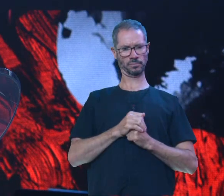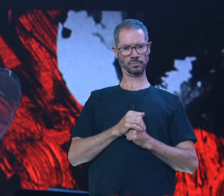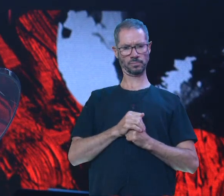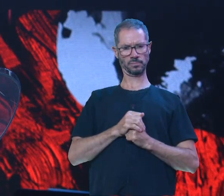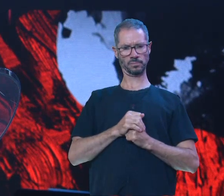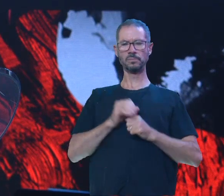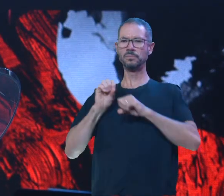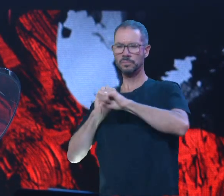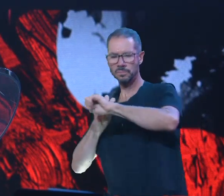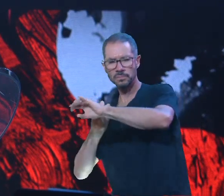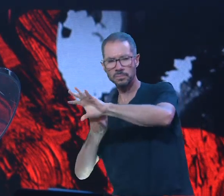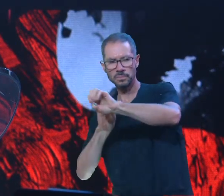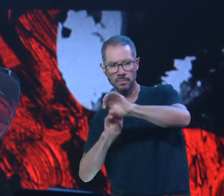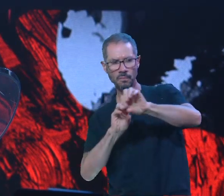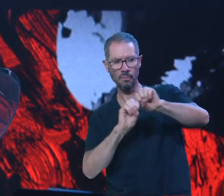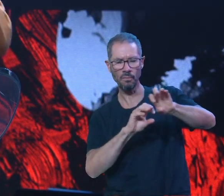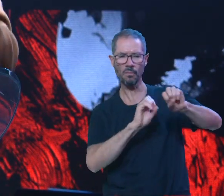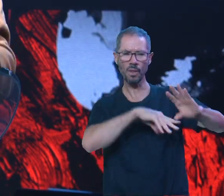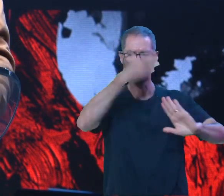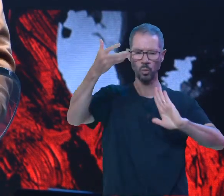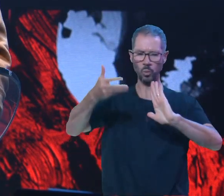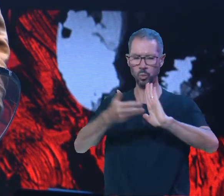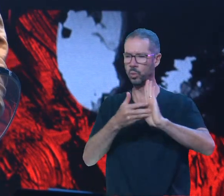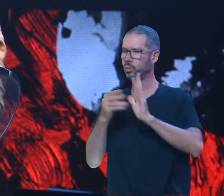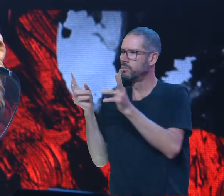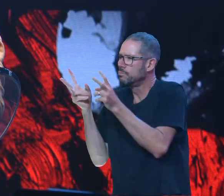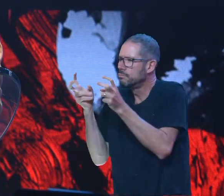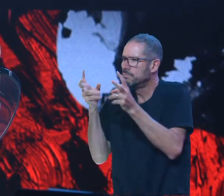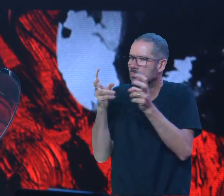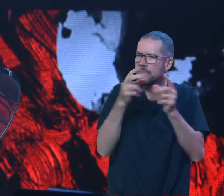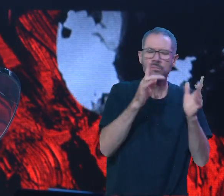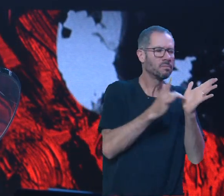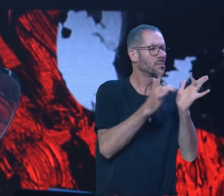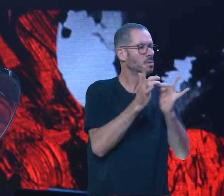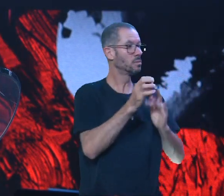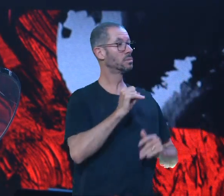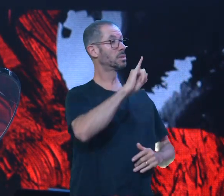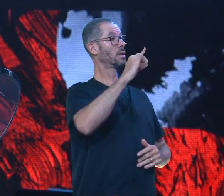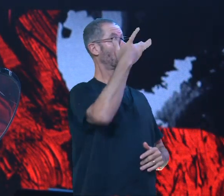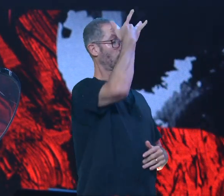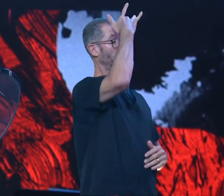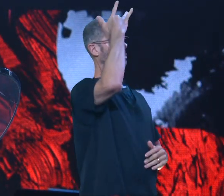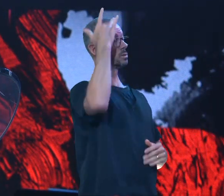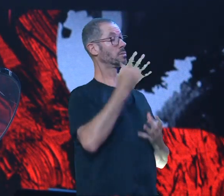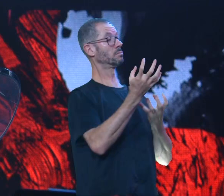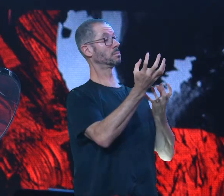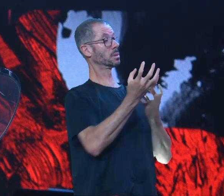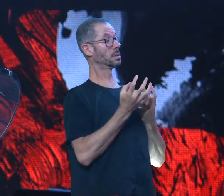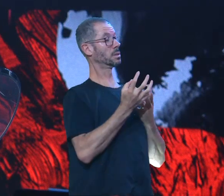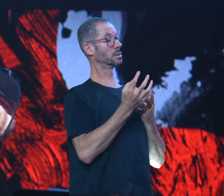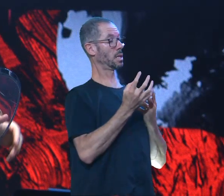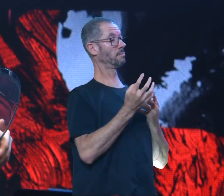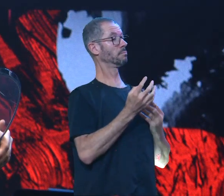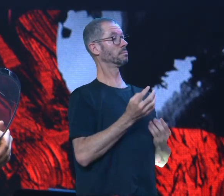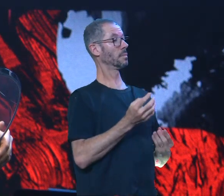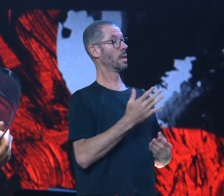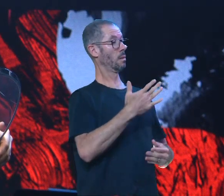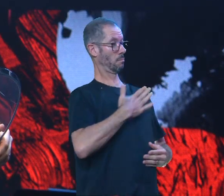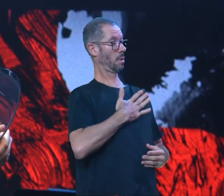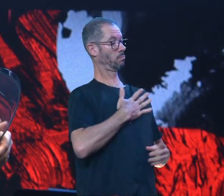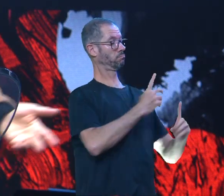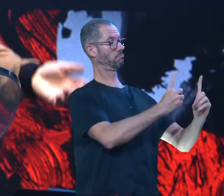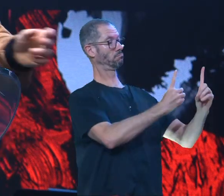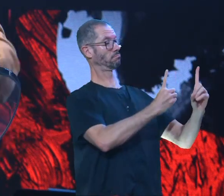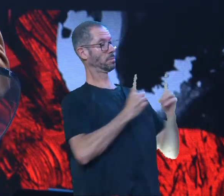vai falar, depois de tudo aquilo, depois de tudo que eles haviam visto, ele vai dizer: se alguém quiser ser meu